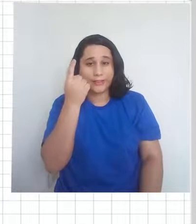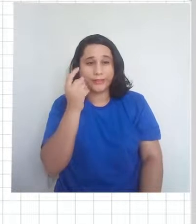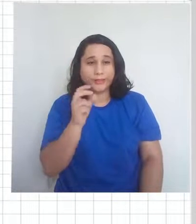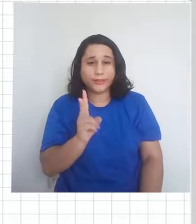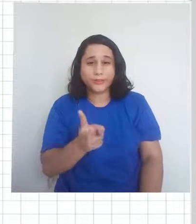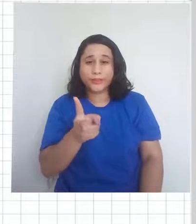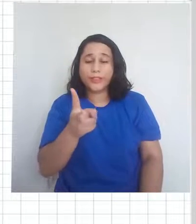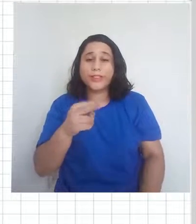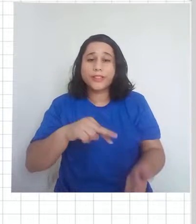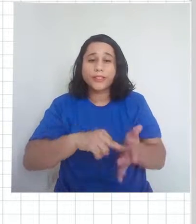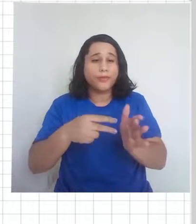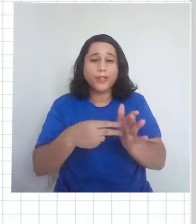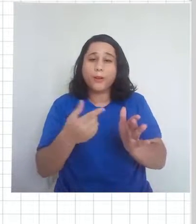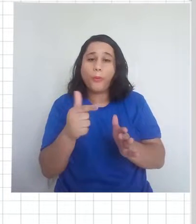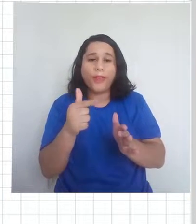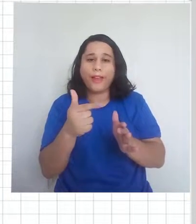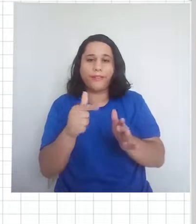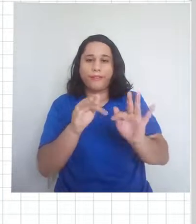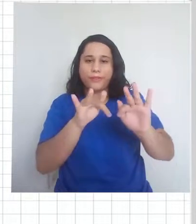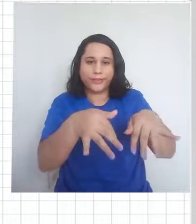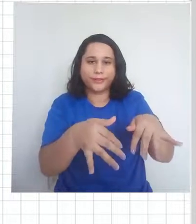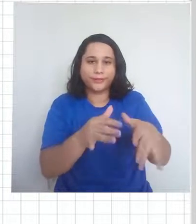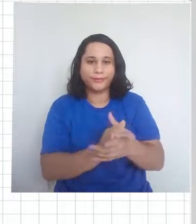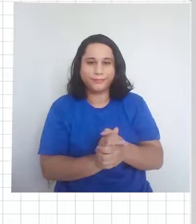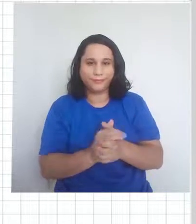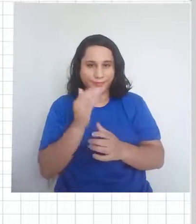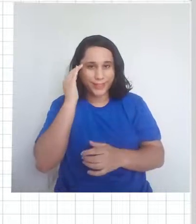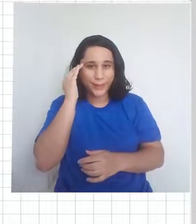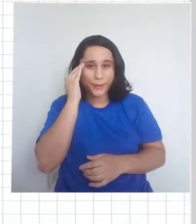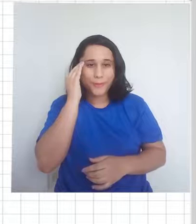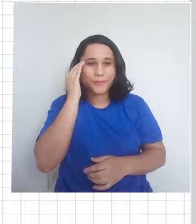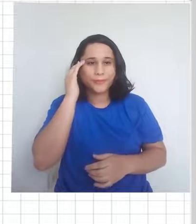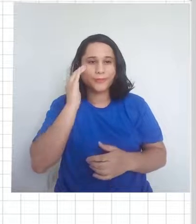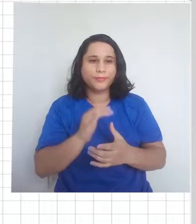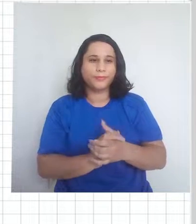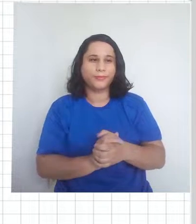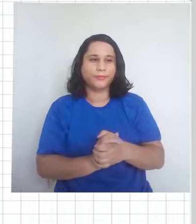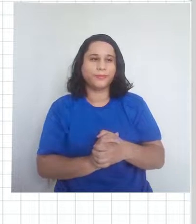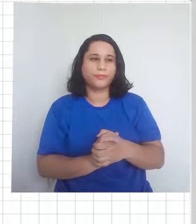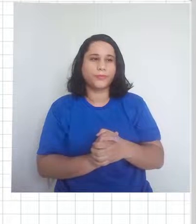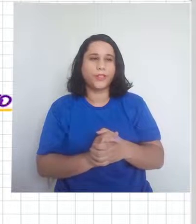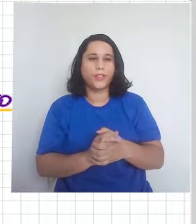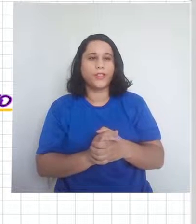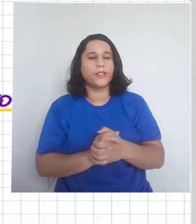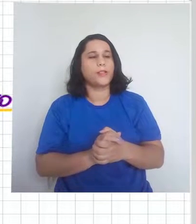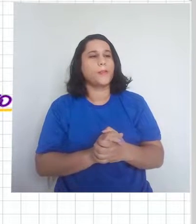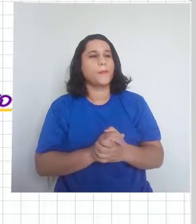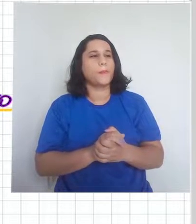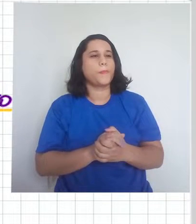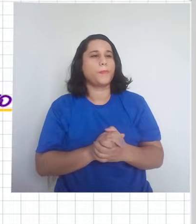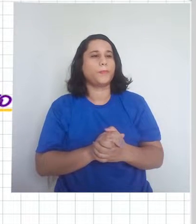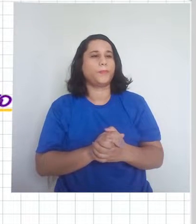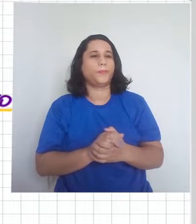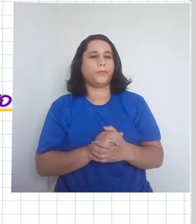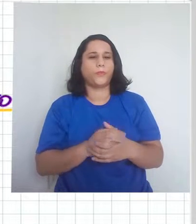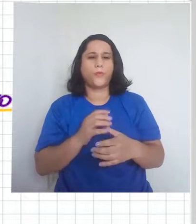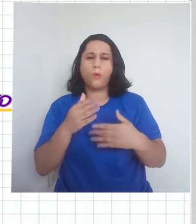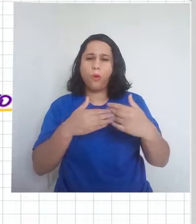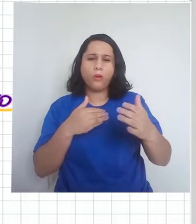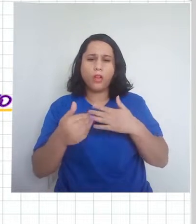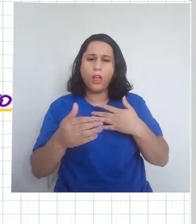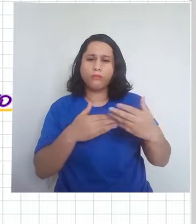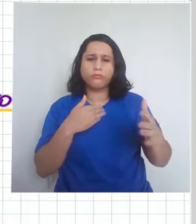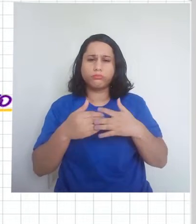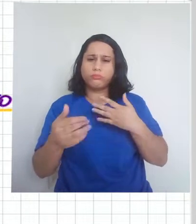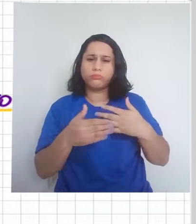não têm fim. Infinito quando os números, sim, eles possuem fim. Qualquer dúvida, pessoal,